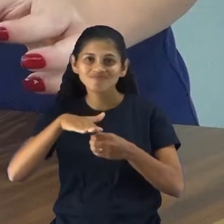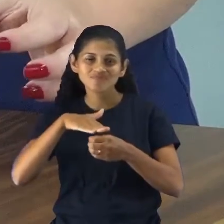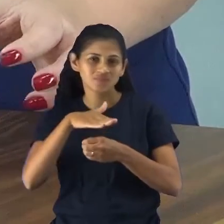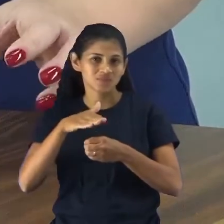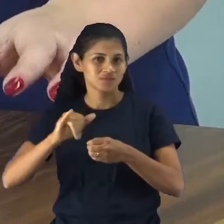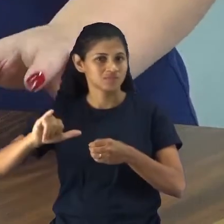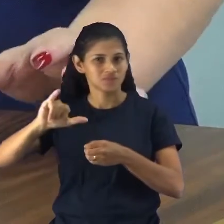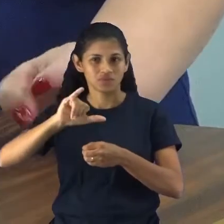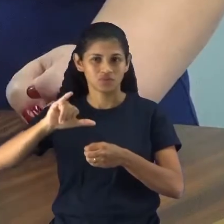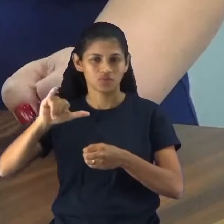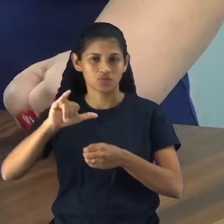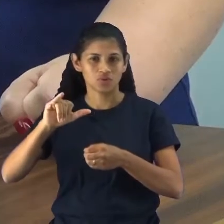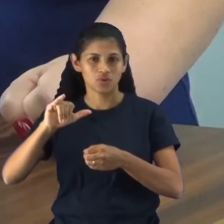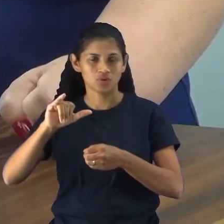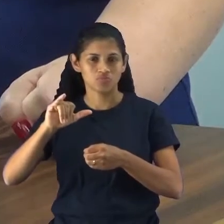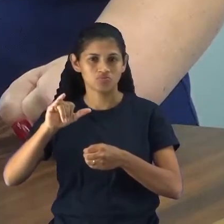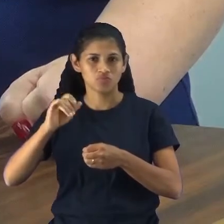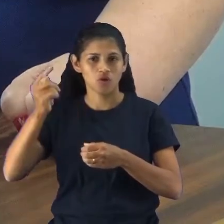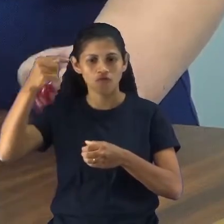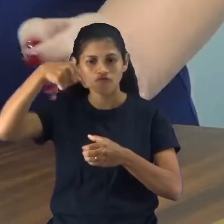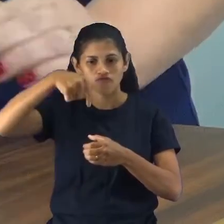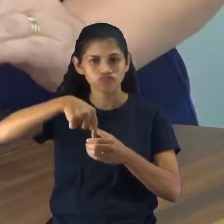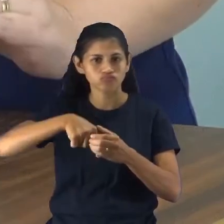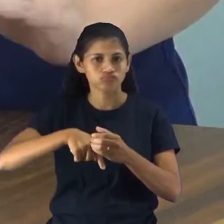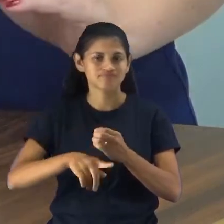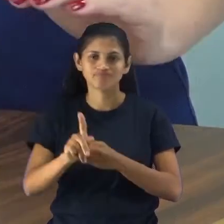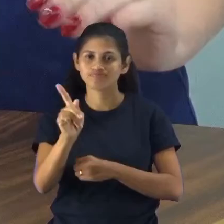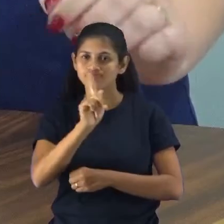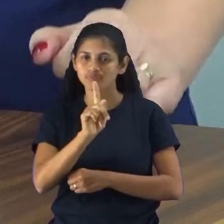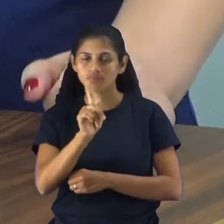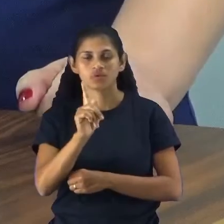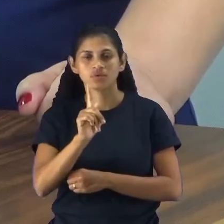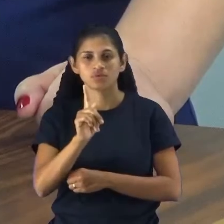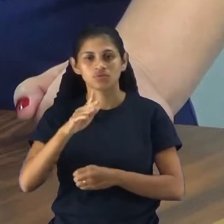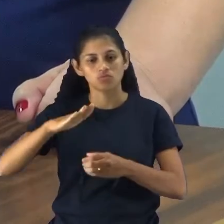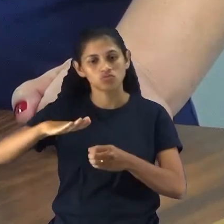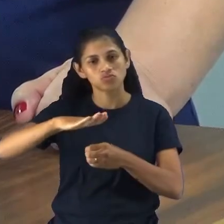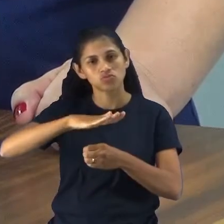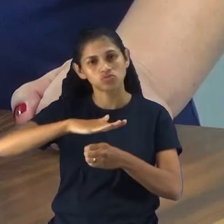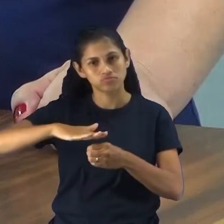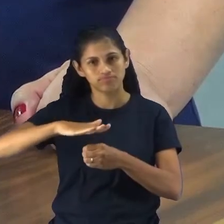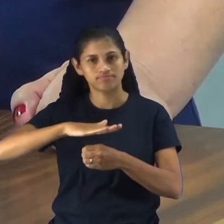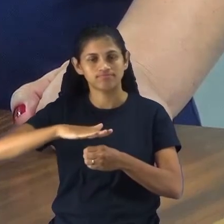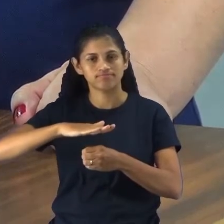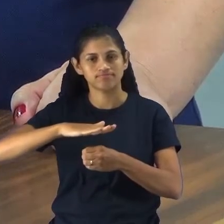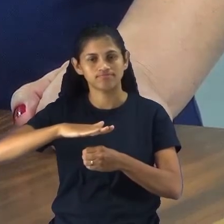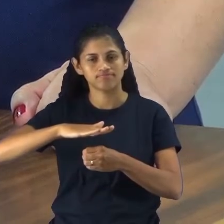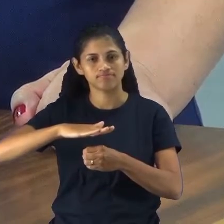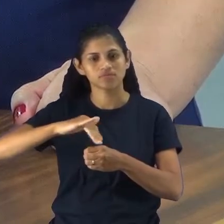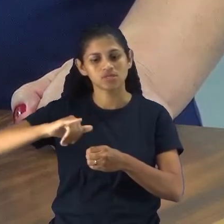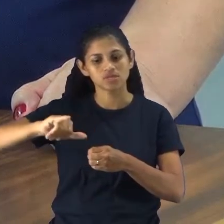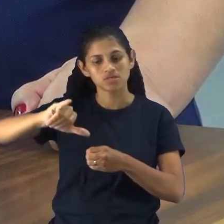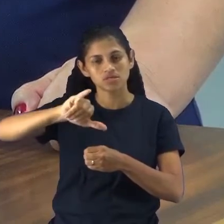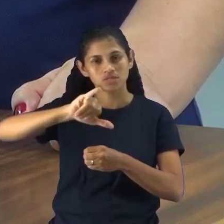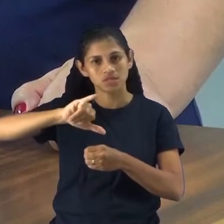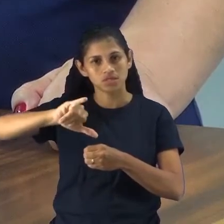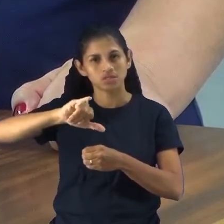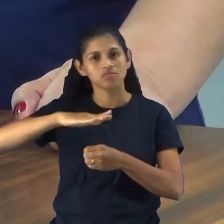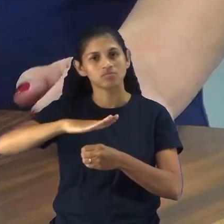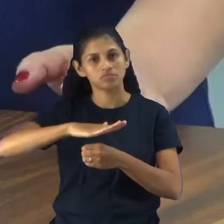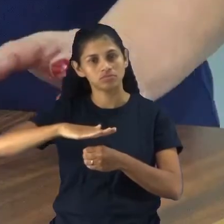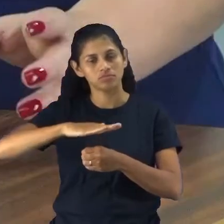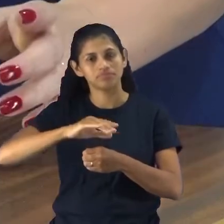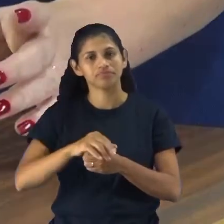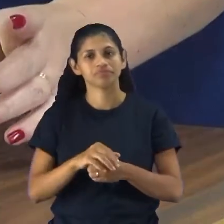ou seja, ele não afundaria, ficaria na superfície, acima do óleo, porque a densidade é bem